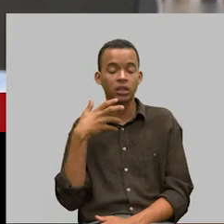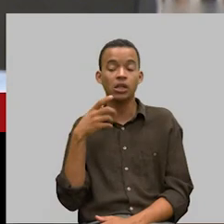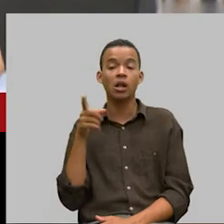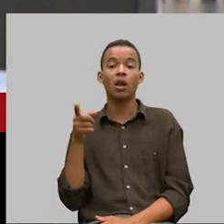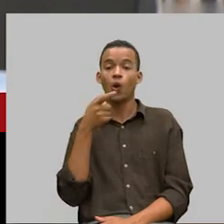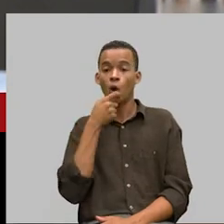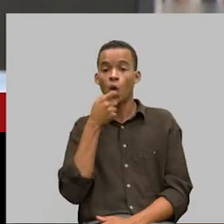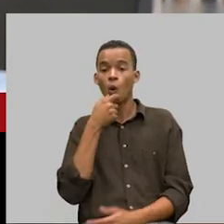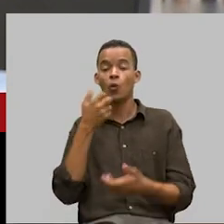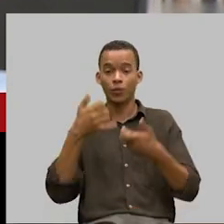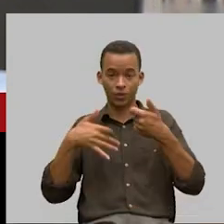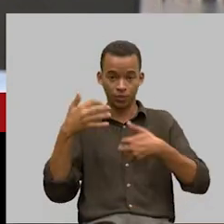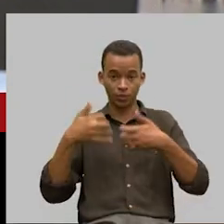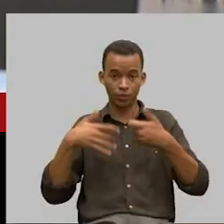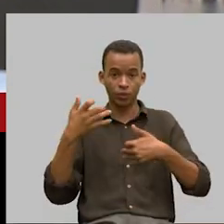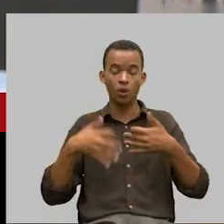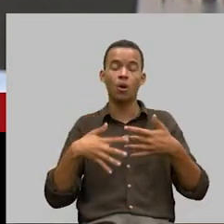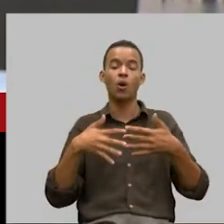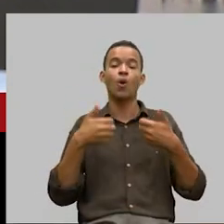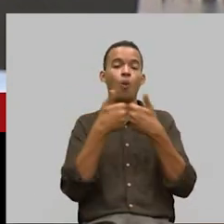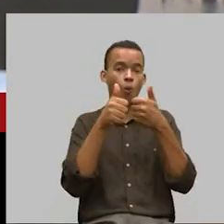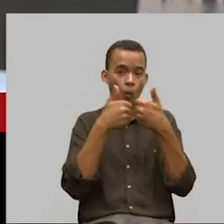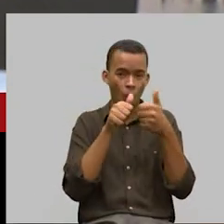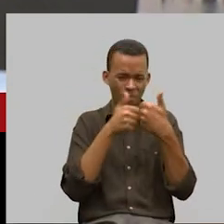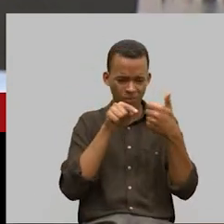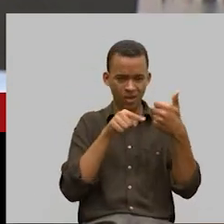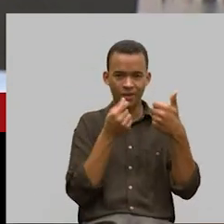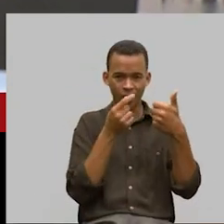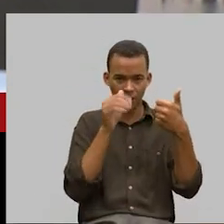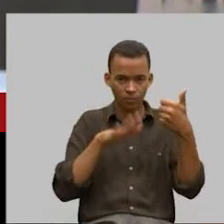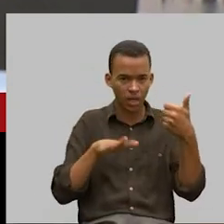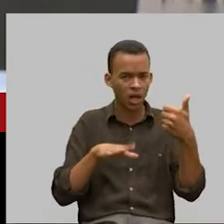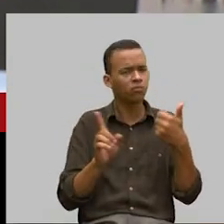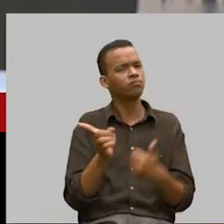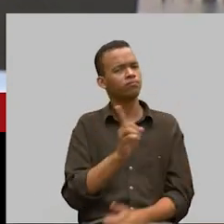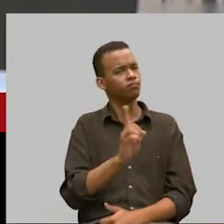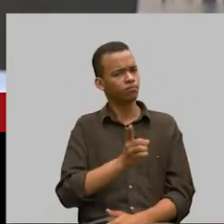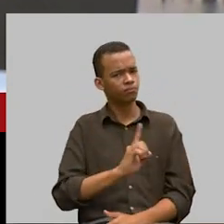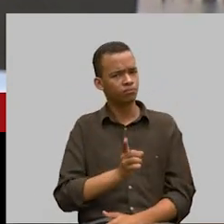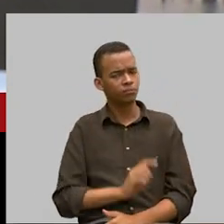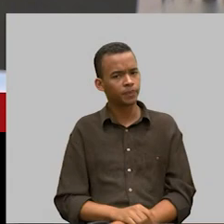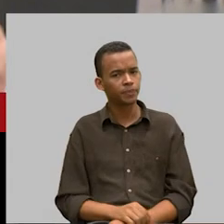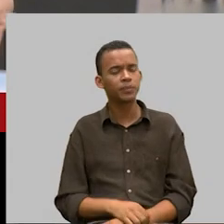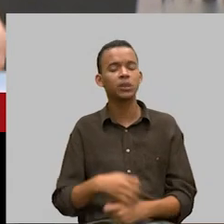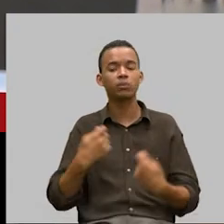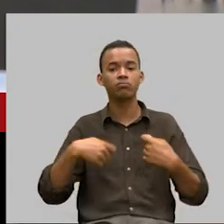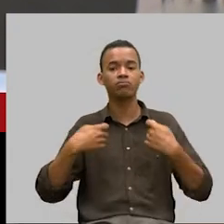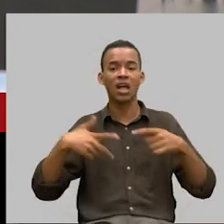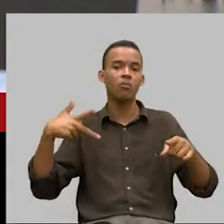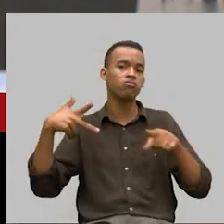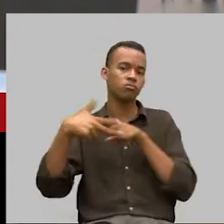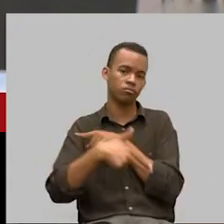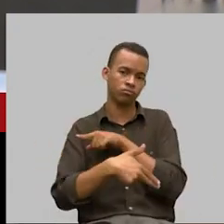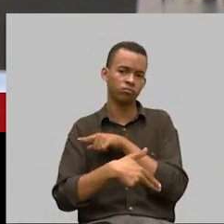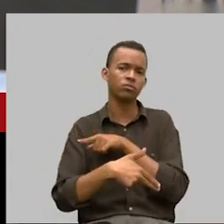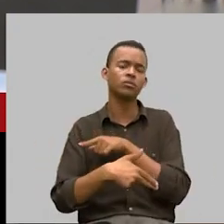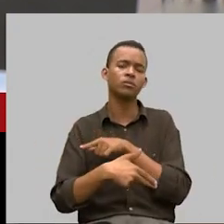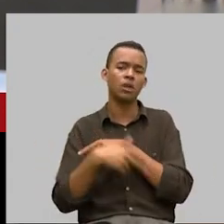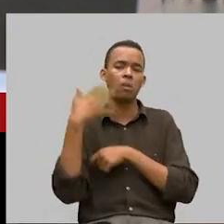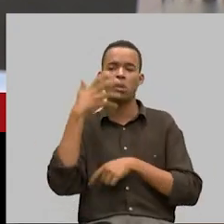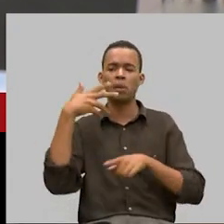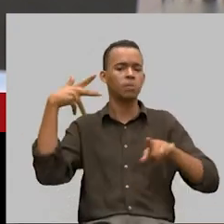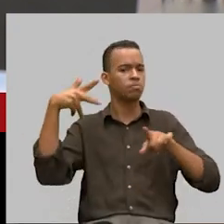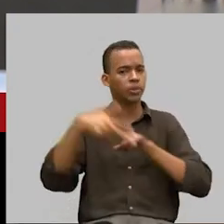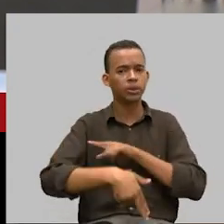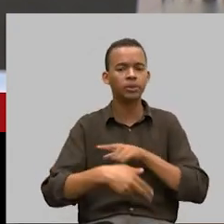então assim a gente tem que de repente avançar isso e olhar para isso para poder quebrar com esse discurso de que o transporte são